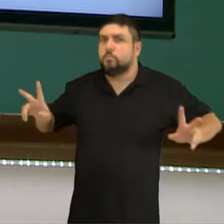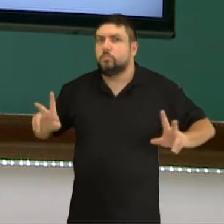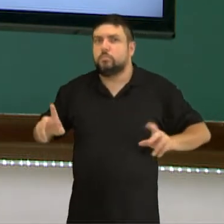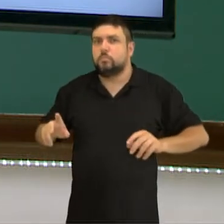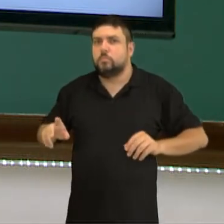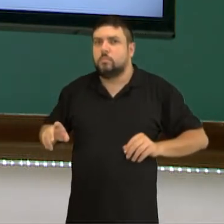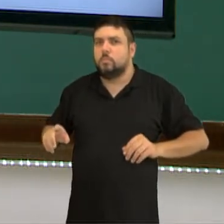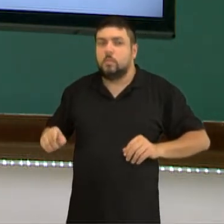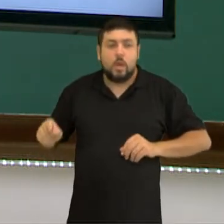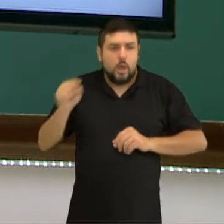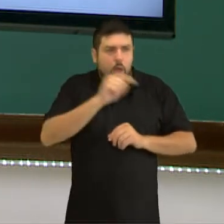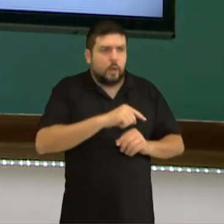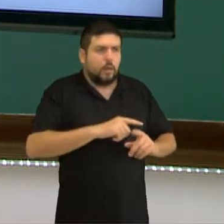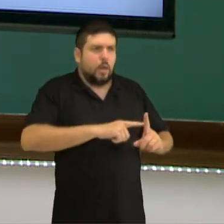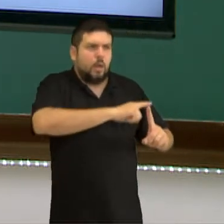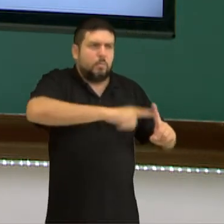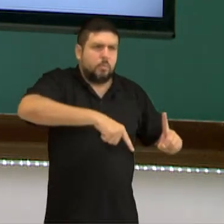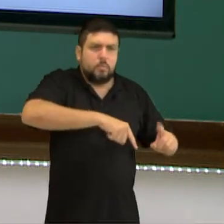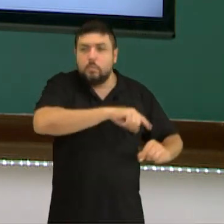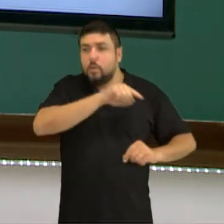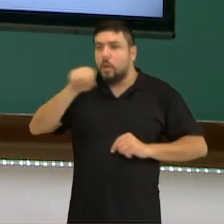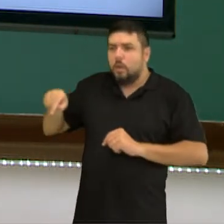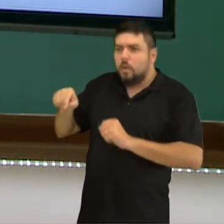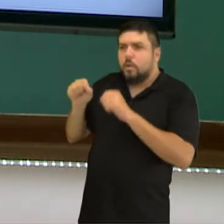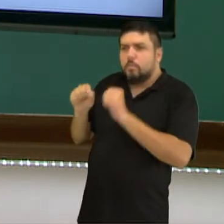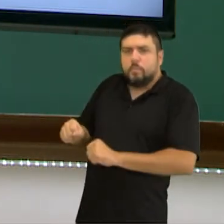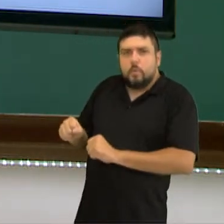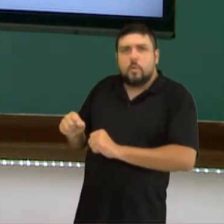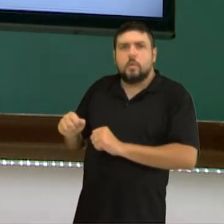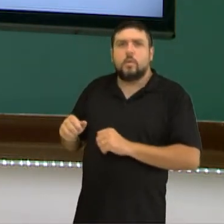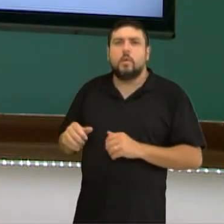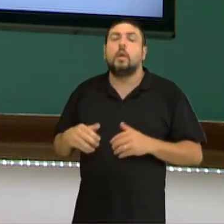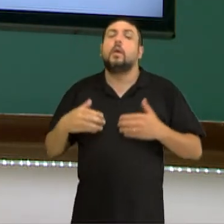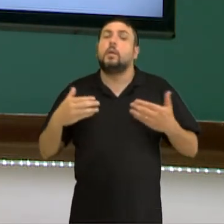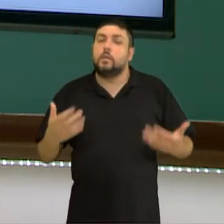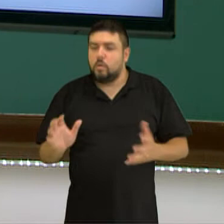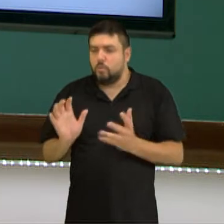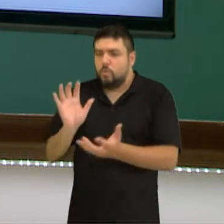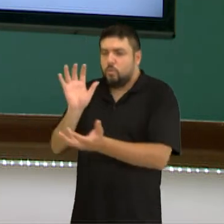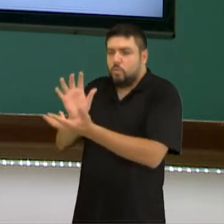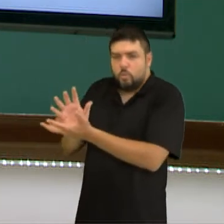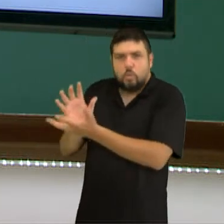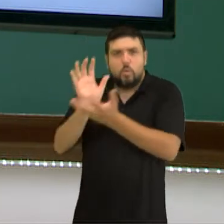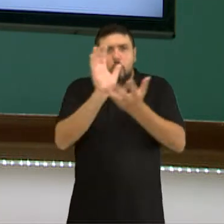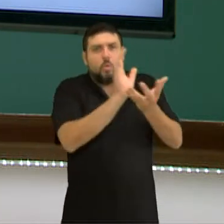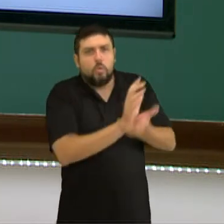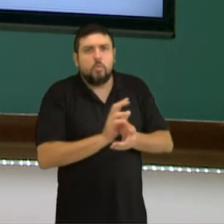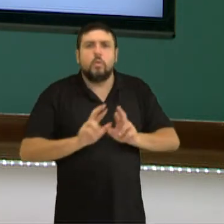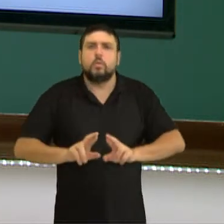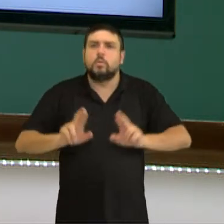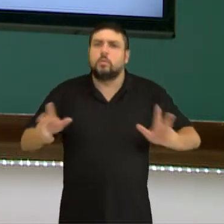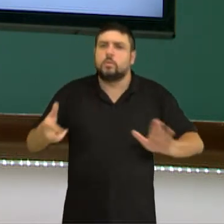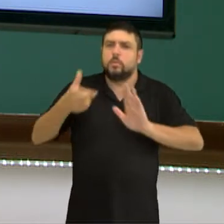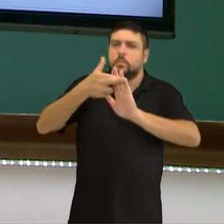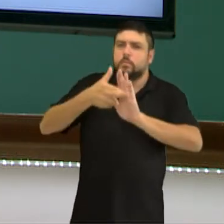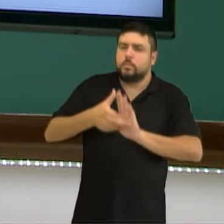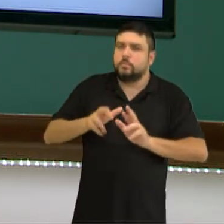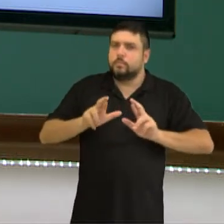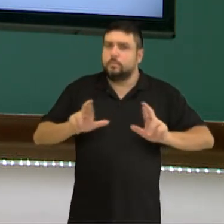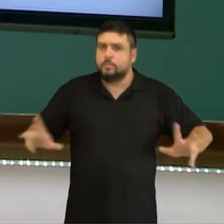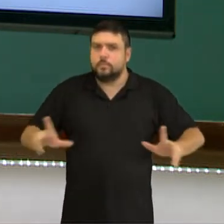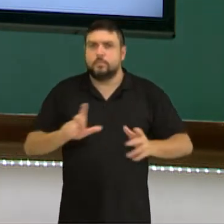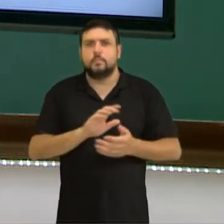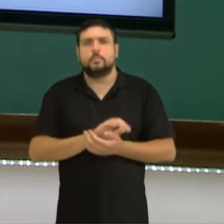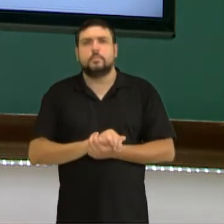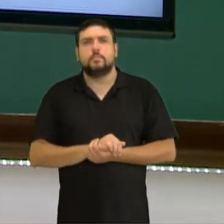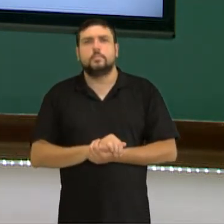com a galera do futebol, na sua casa pode. São grupos sociais diferentes, com regras diferentes. Ok?